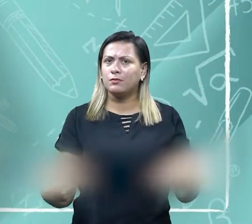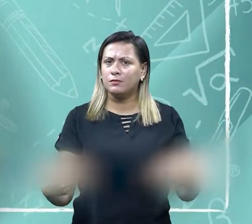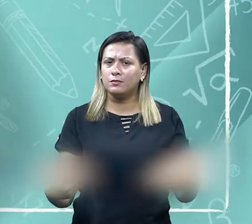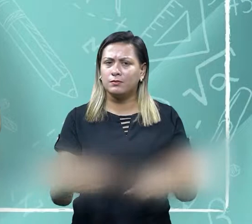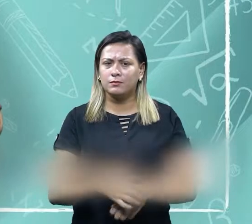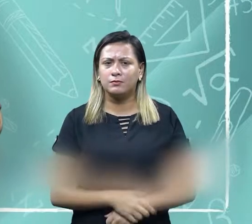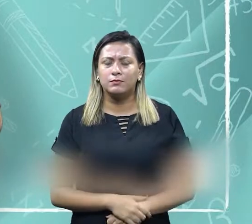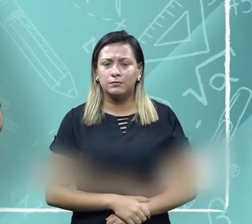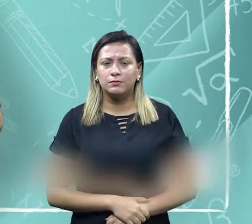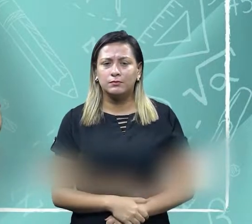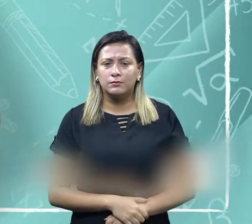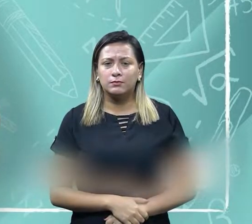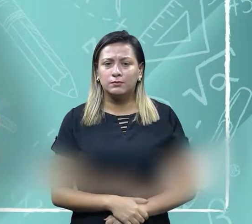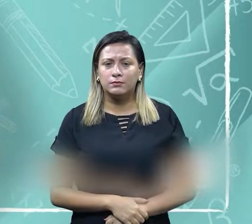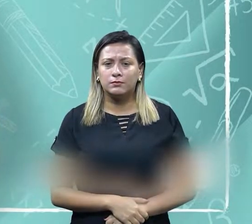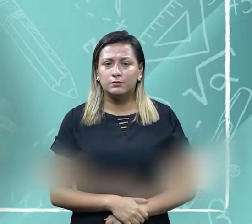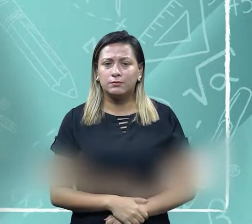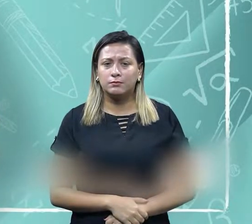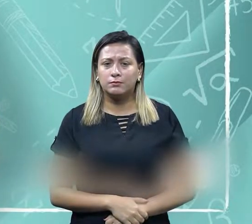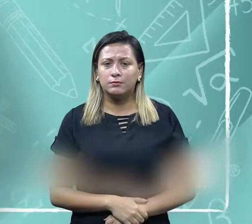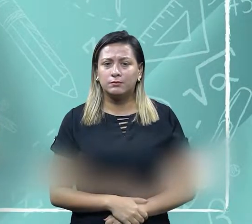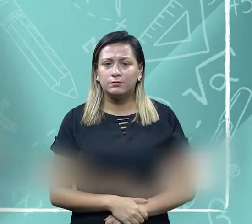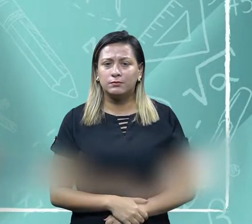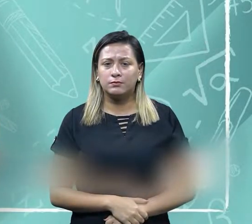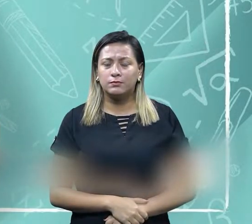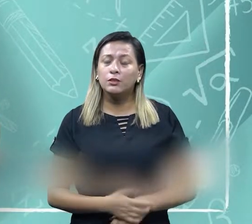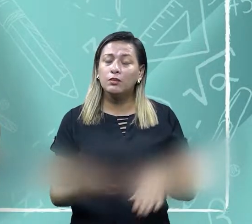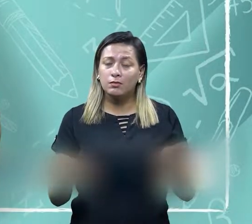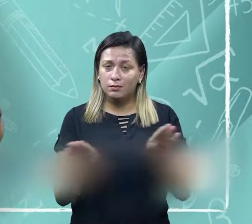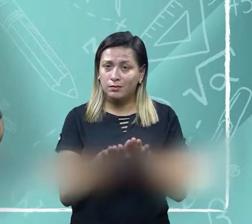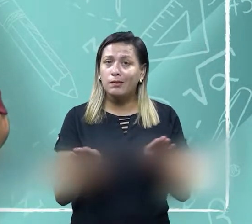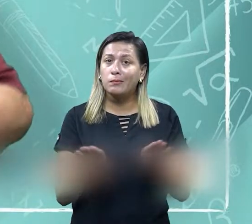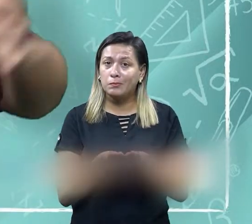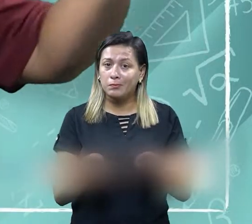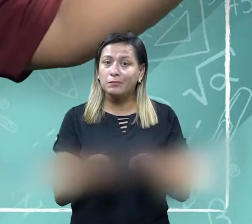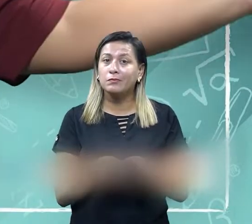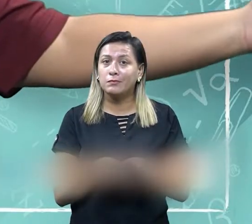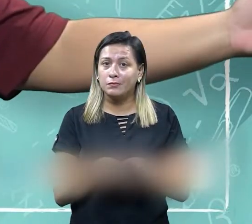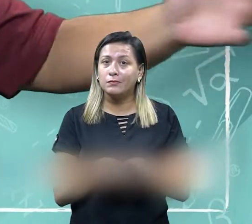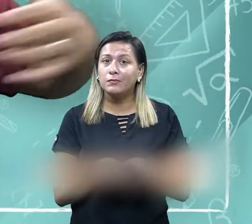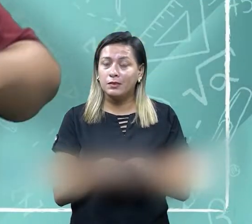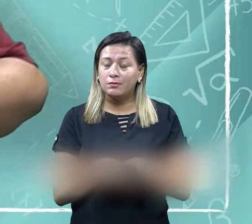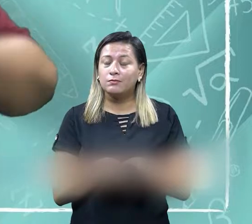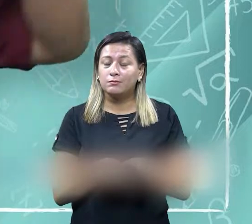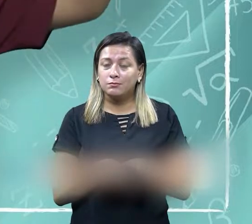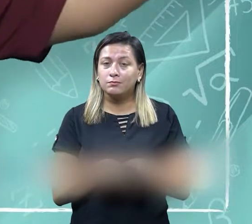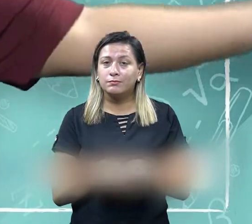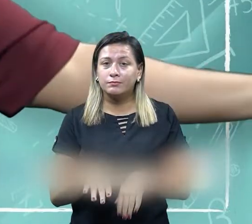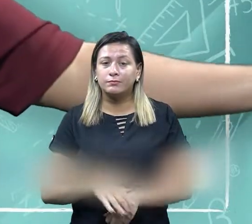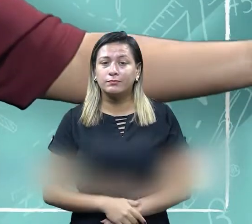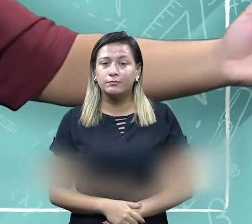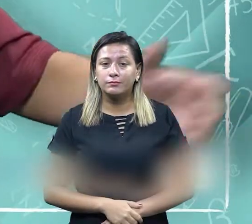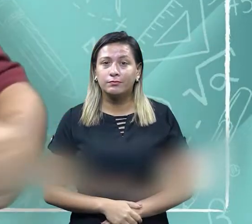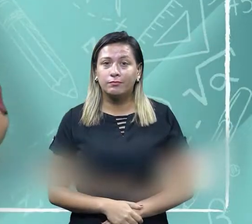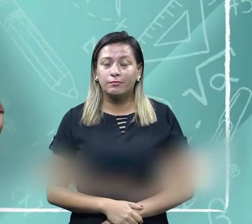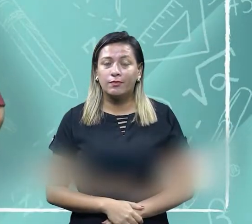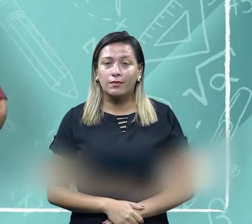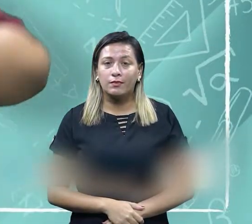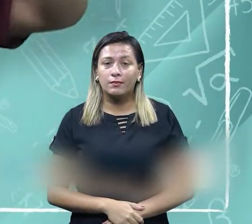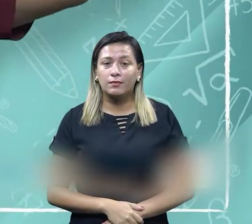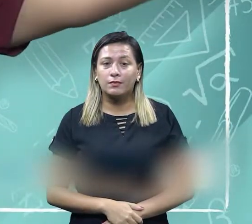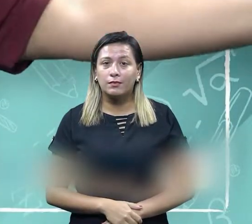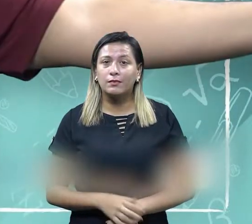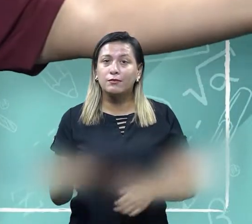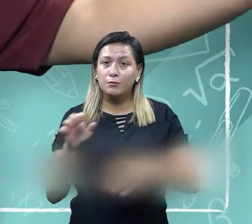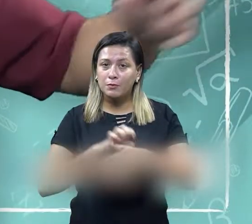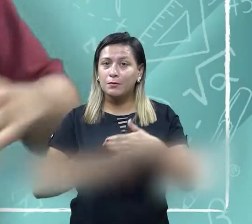não vou perder a oportunidade também de conseguir esse mercado, porque eu estou competindo com ela. Então, eu